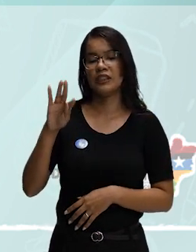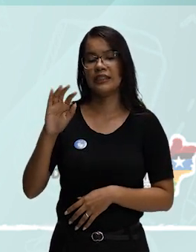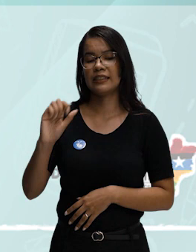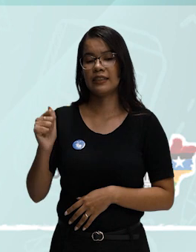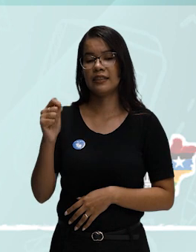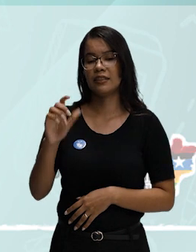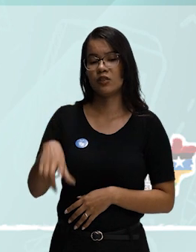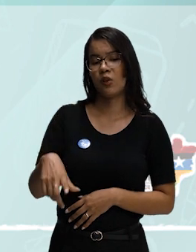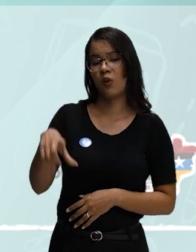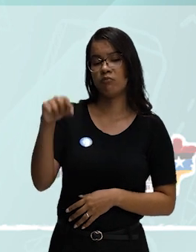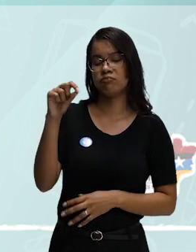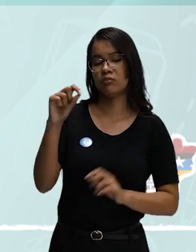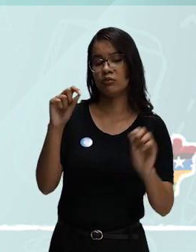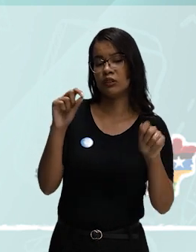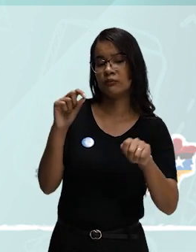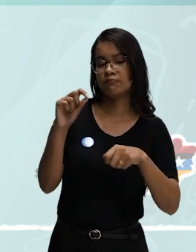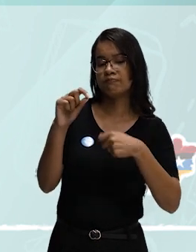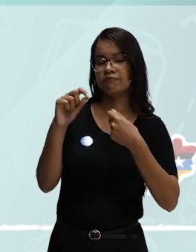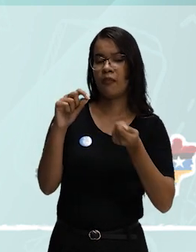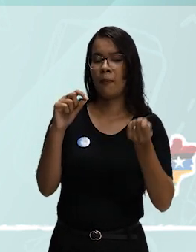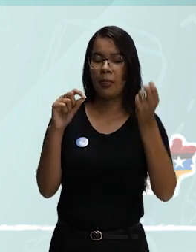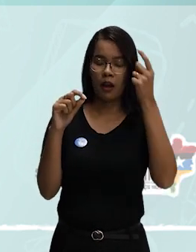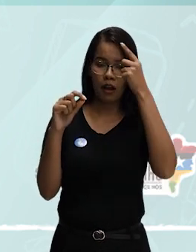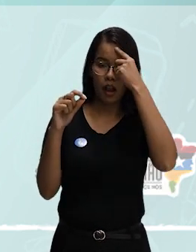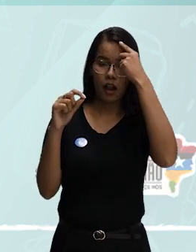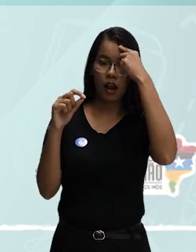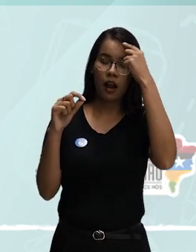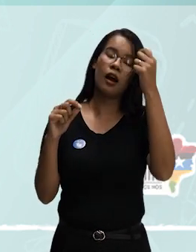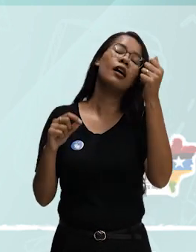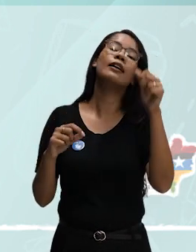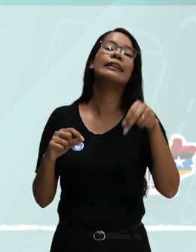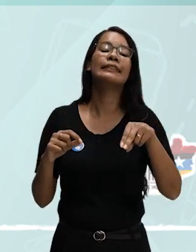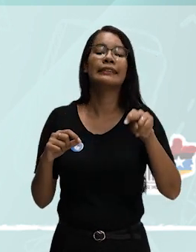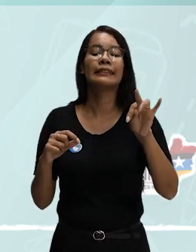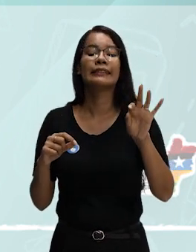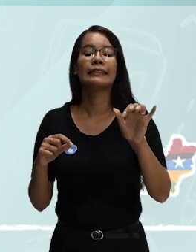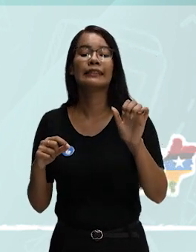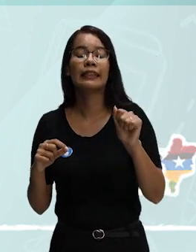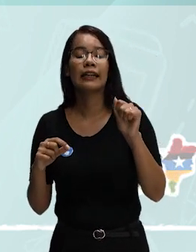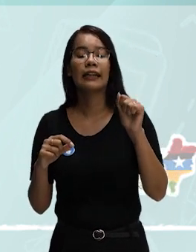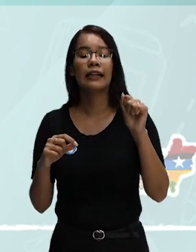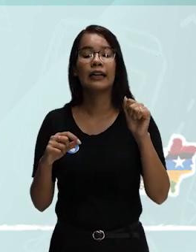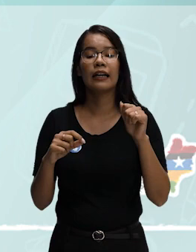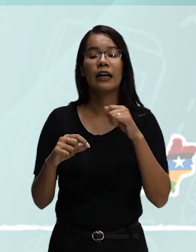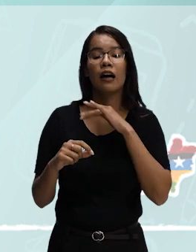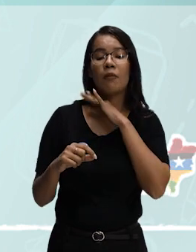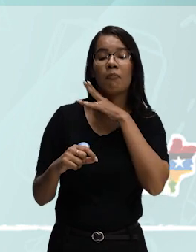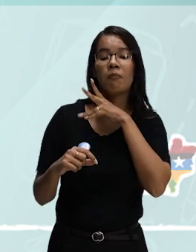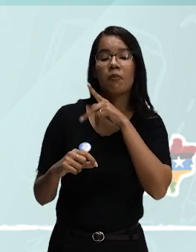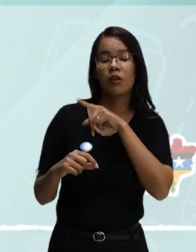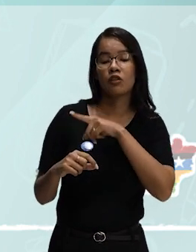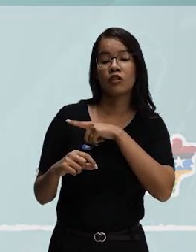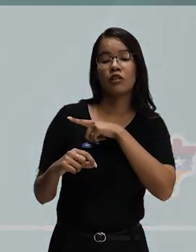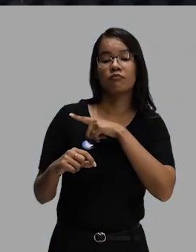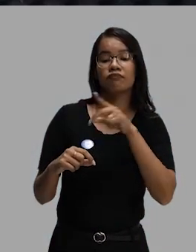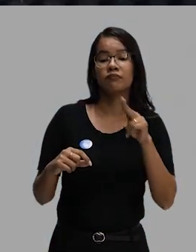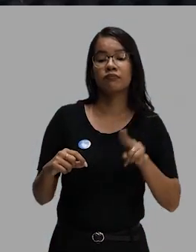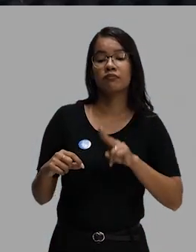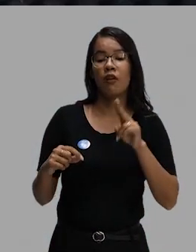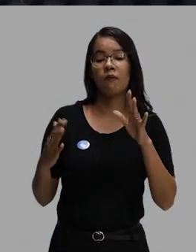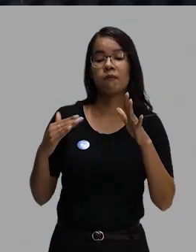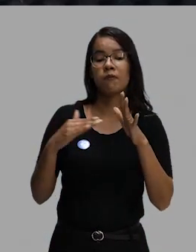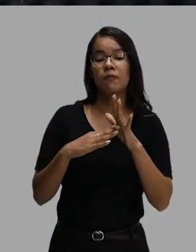como símbolo de suas ideias a anta, animal que tinha uma função mítica na cultura tupi.